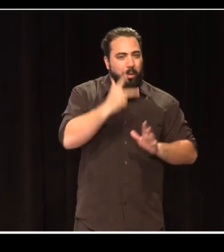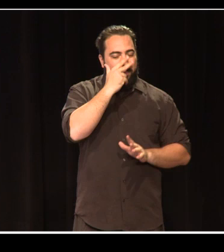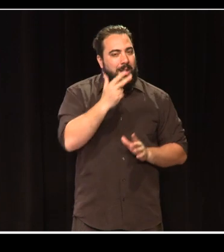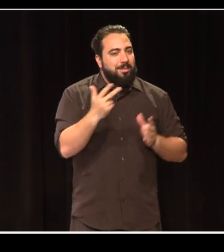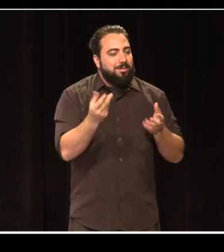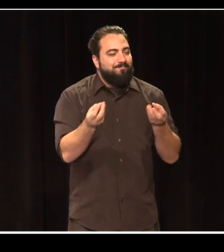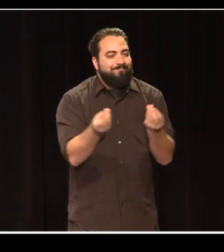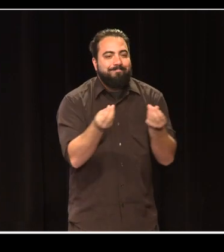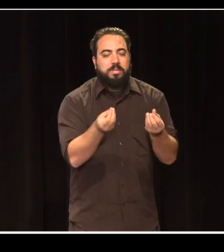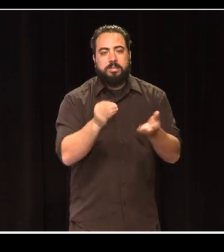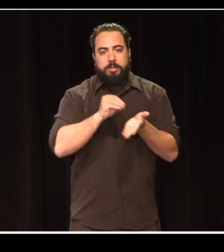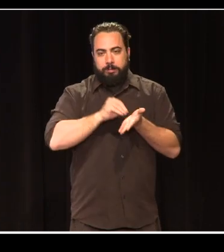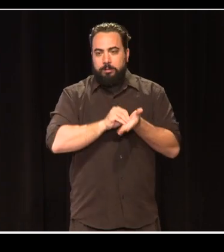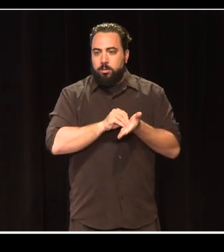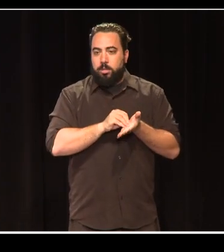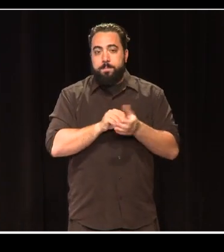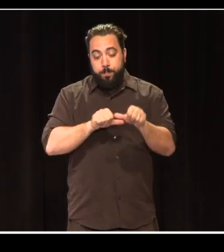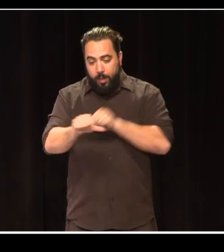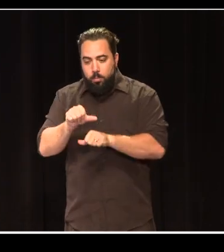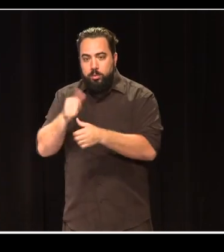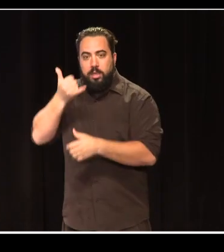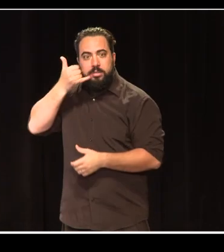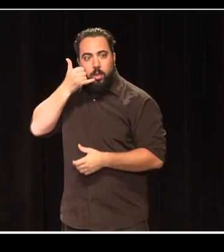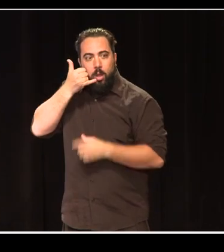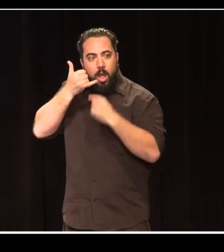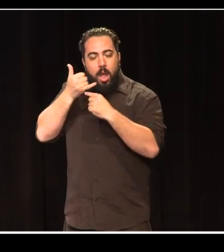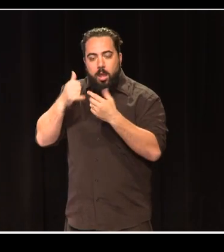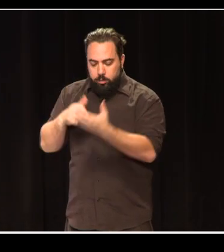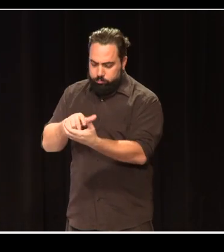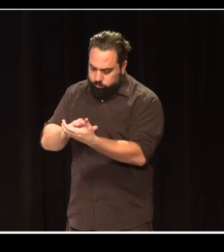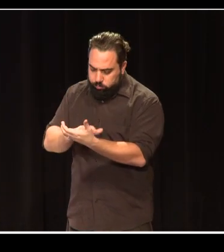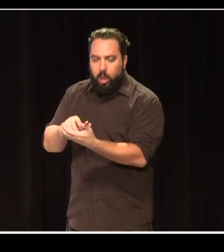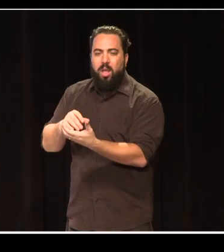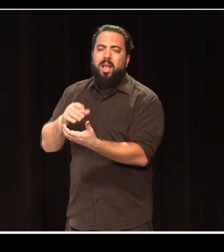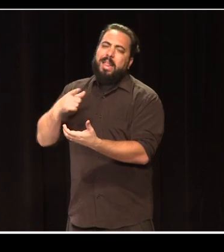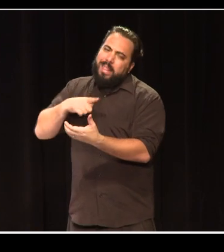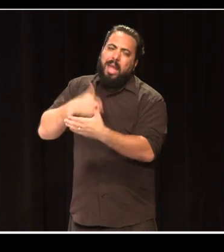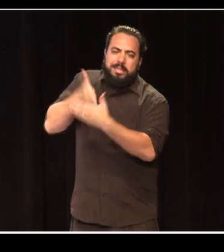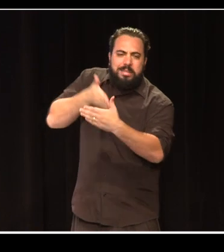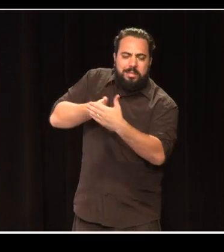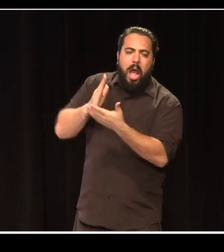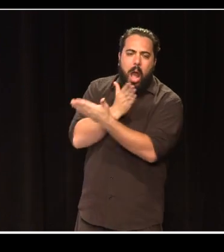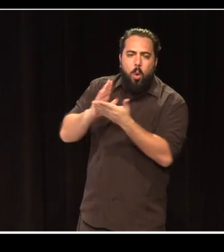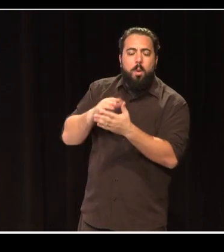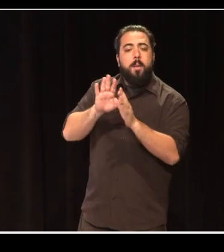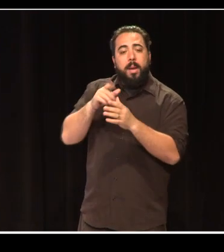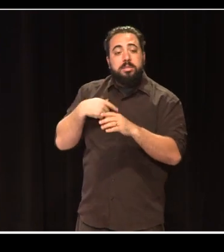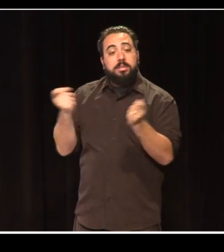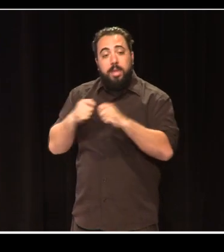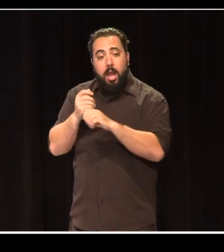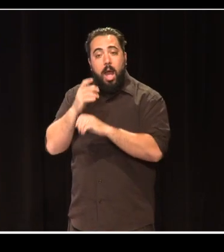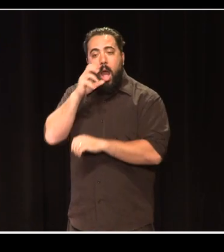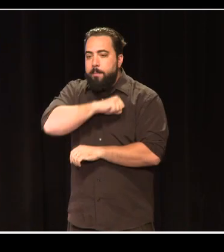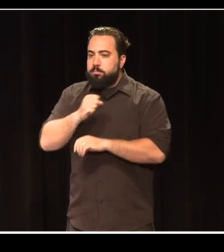acesso no celular ali, numa aula, claro, tem outros empecilhos que a gente vai falar mais na frente, numa aula você consegue acessar um